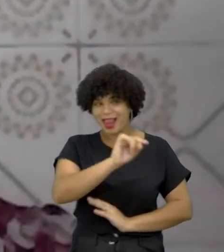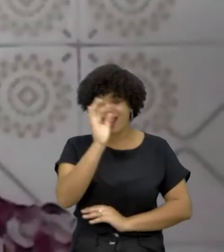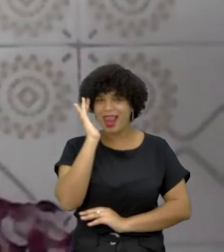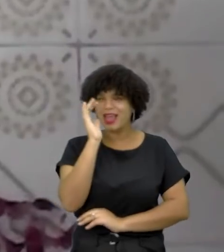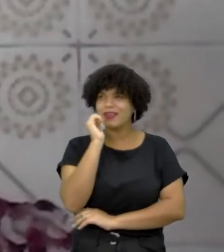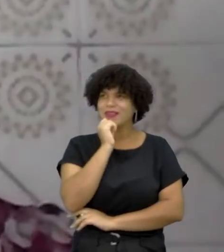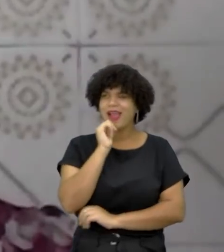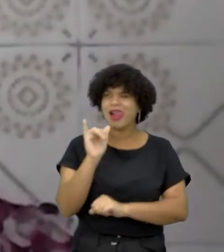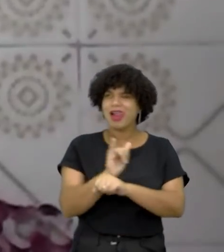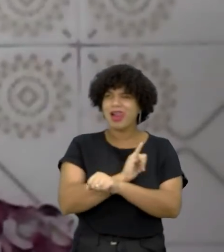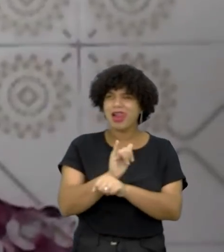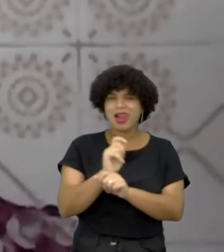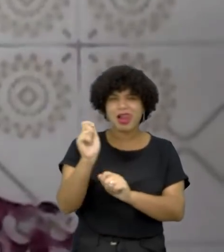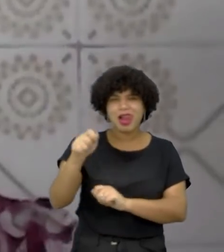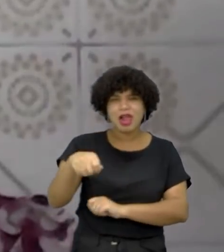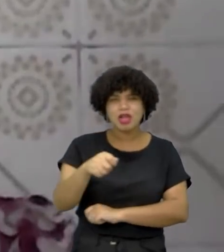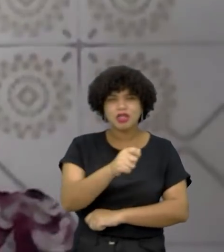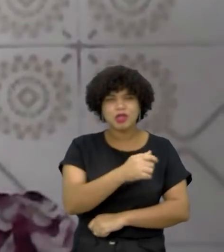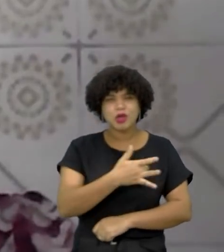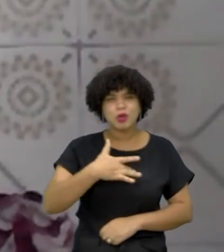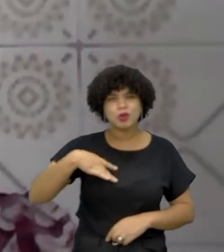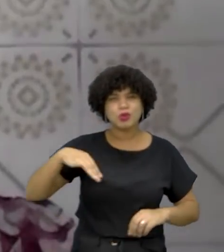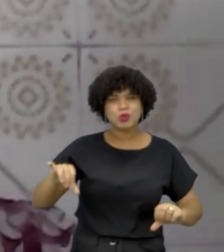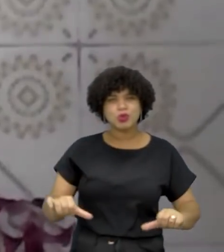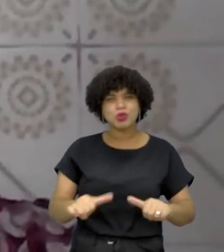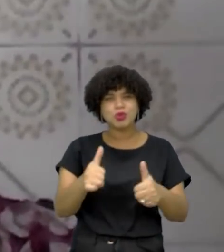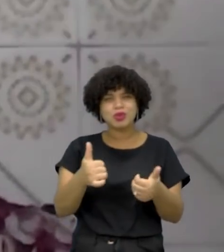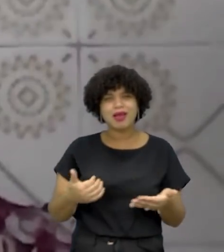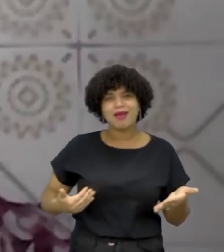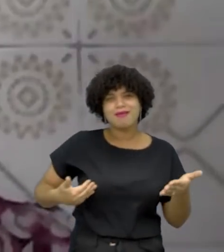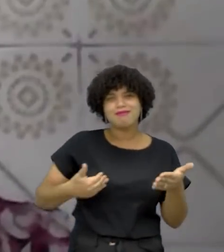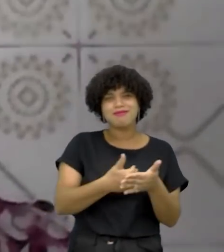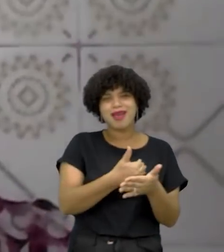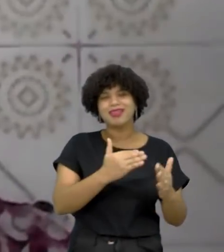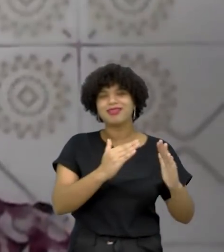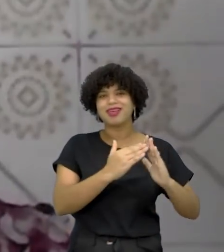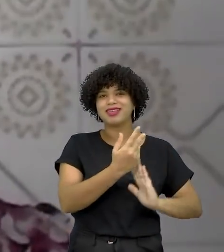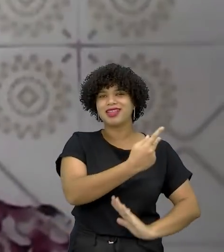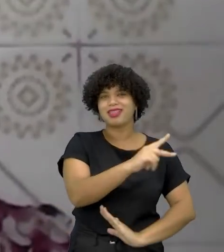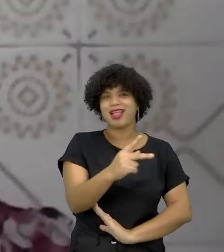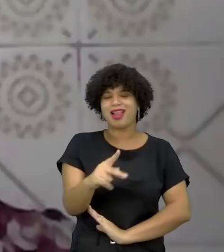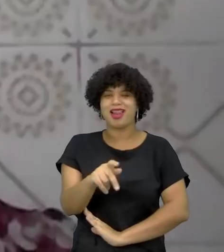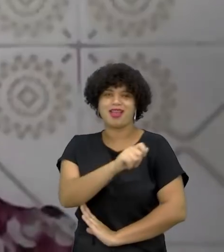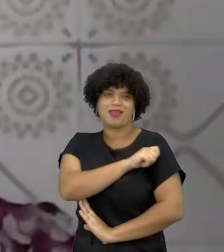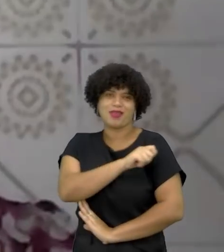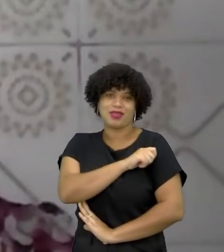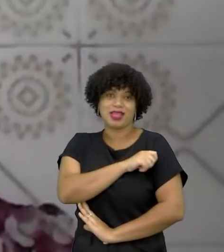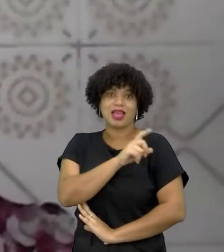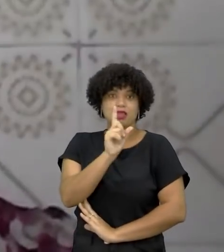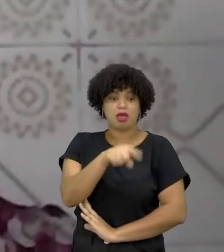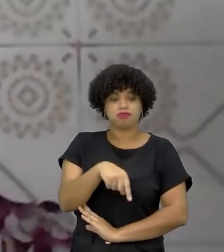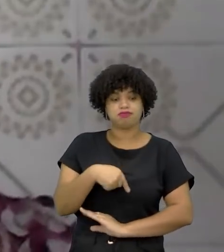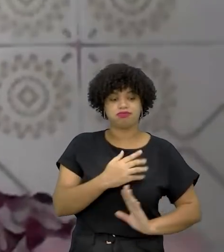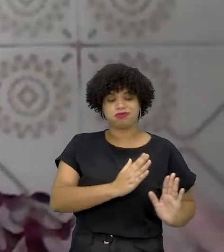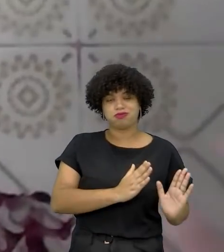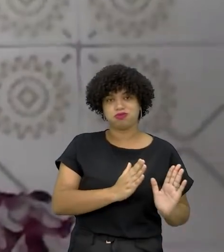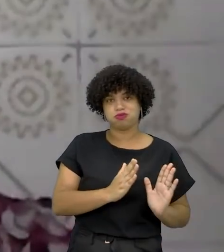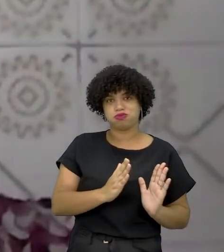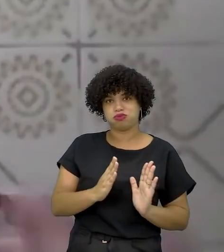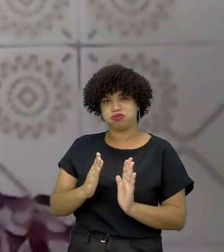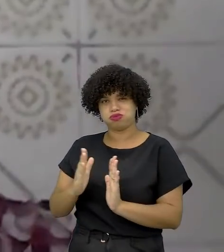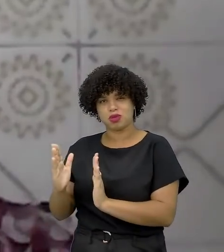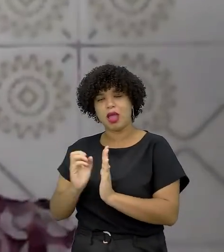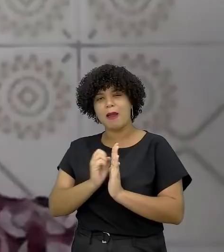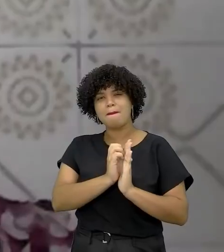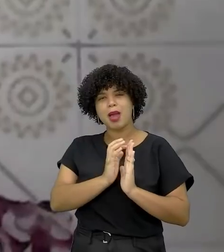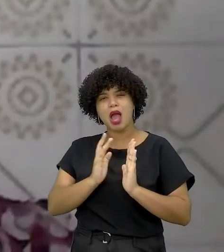podemos melhorar as condições de saúde, né, e aí aquele processo bacana, né, vou levantar com os alunos quais